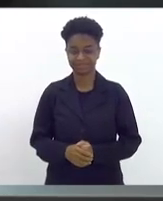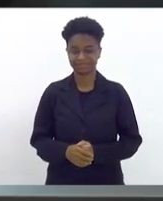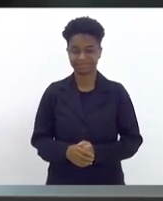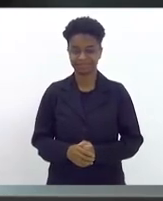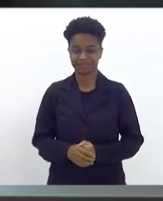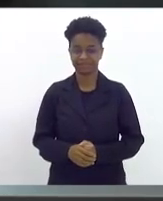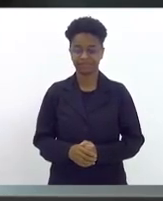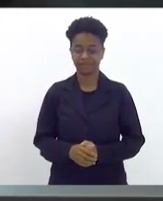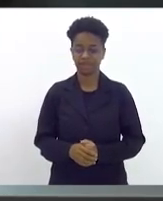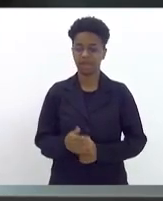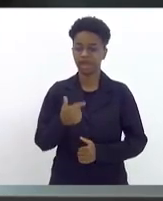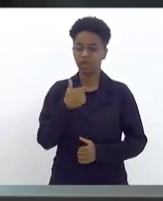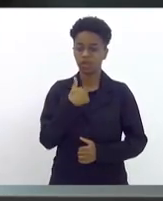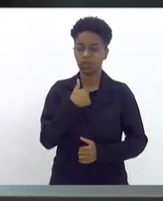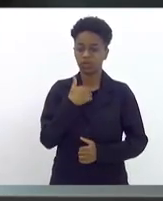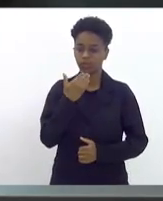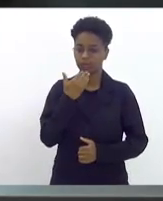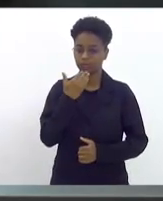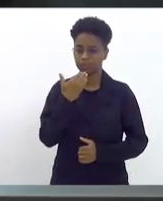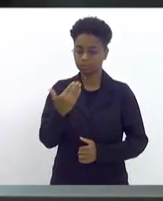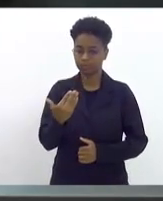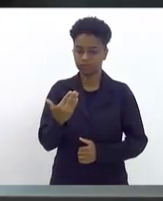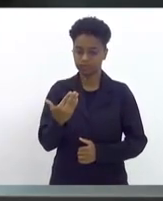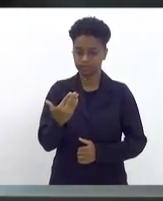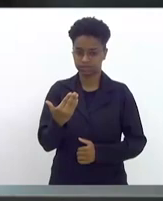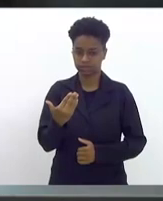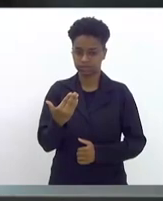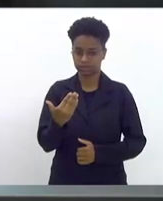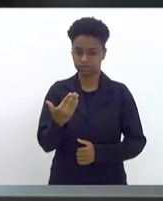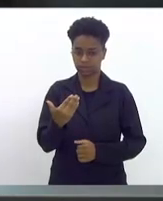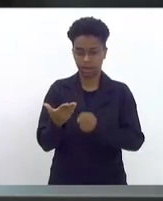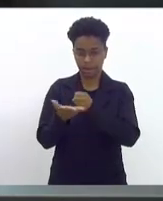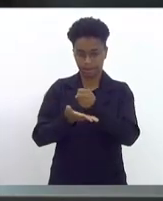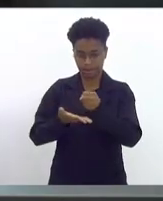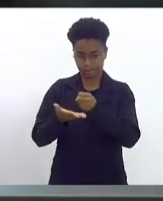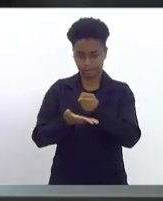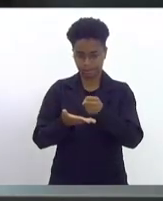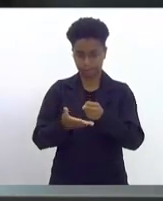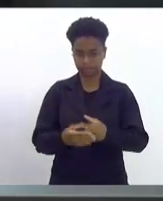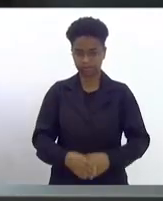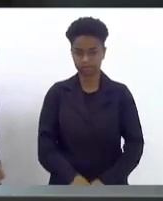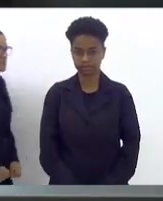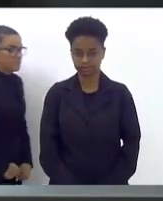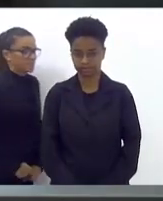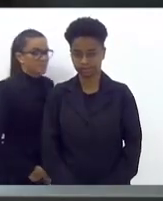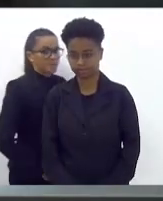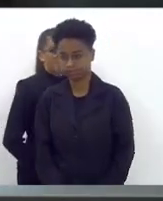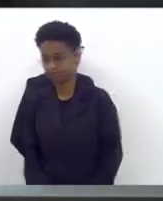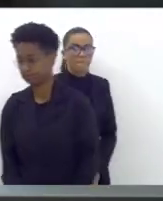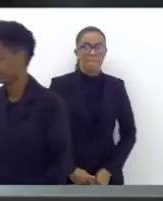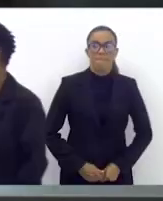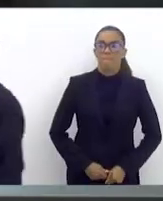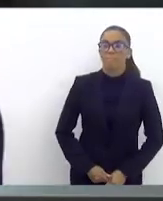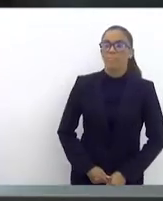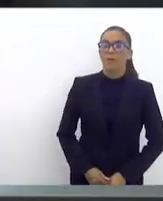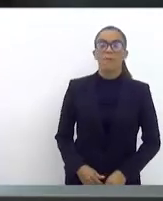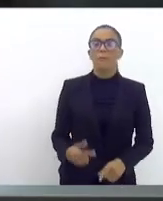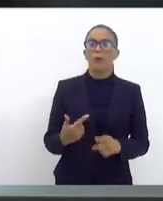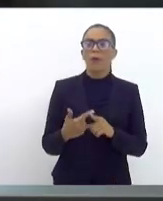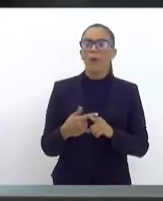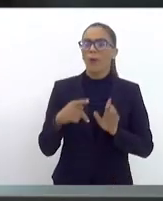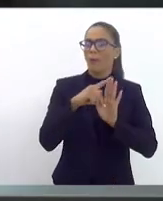eu eu pedi aqui os fundamentos Exatamente porque não se trata de um